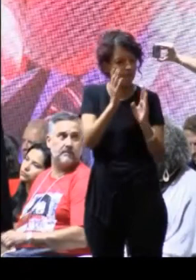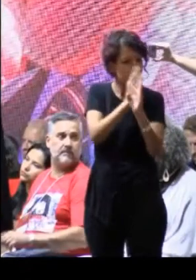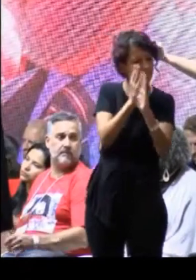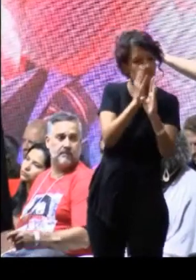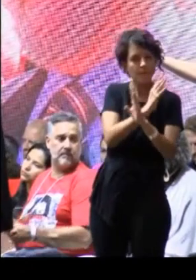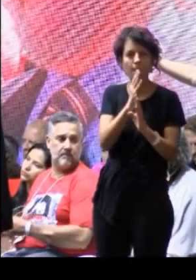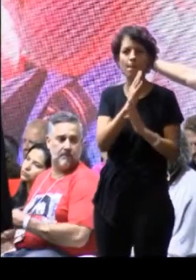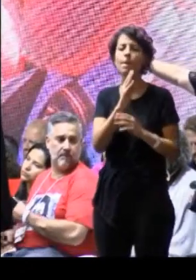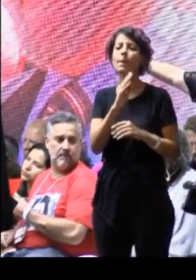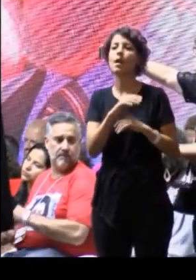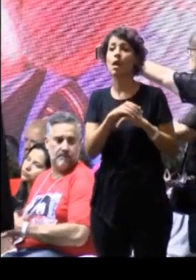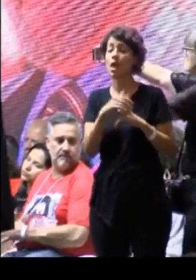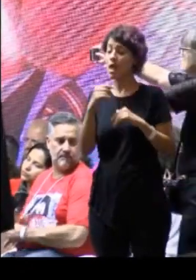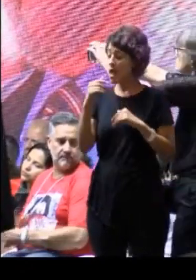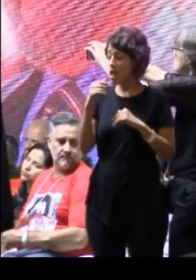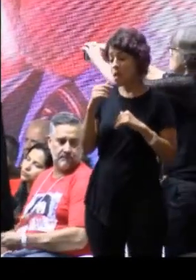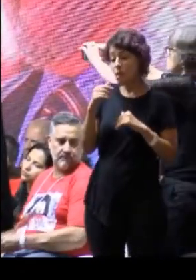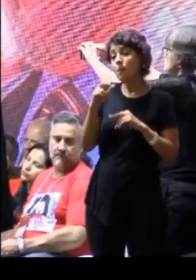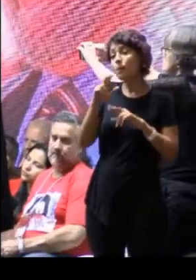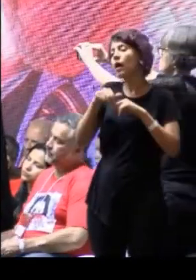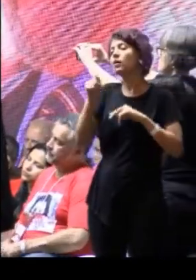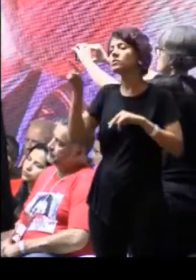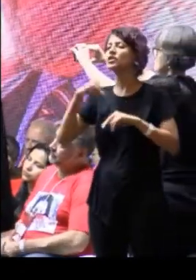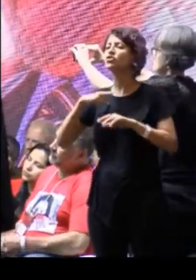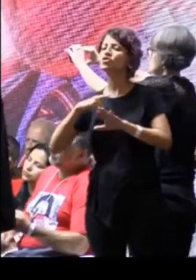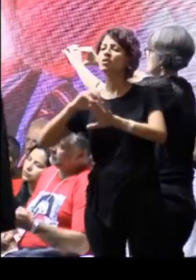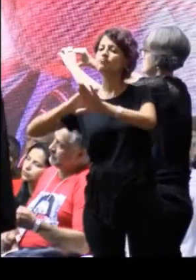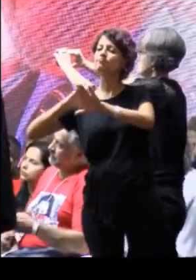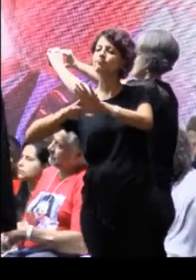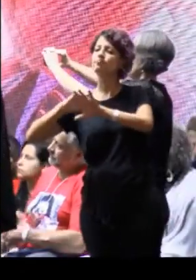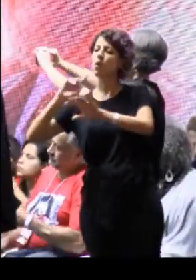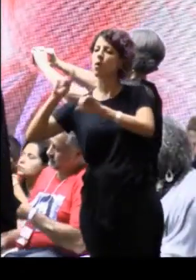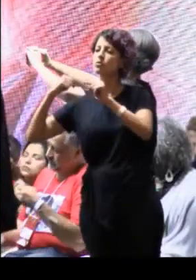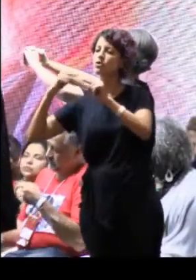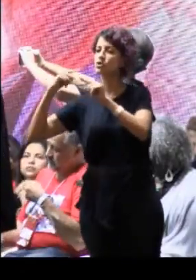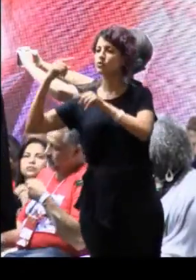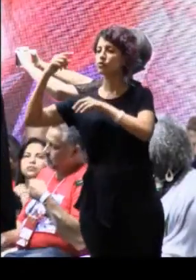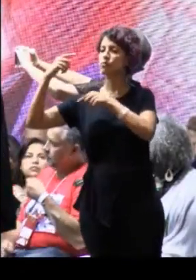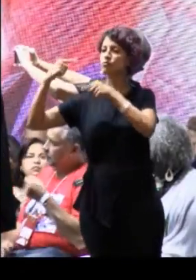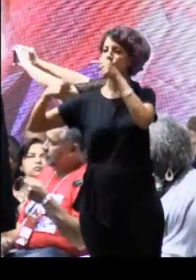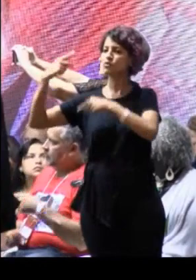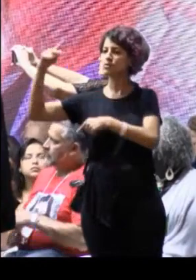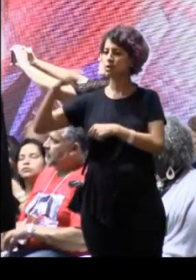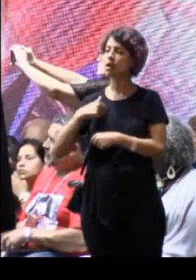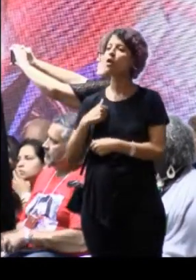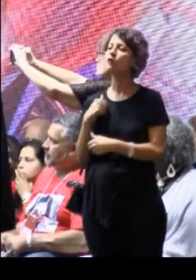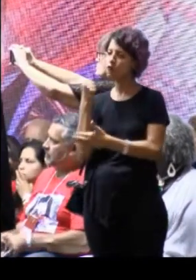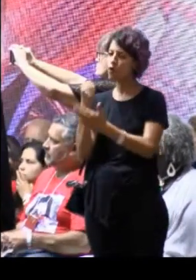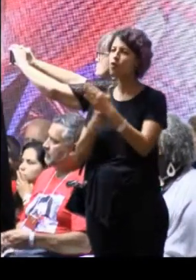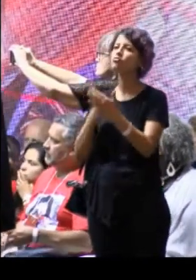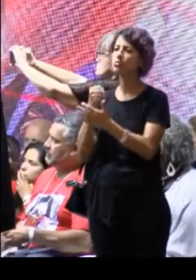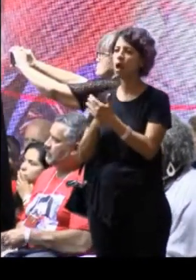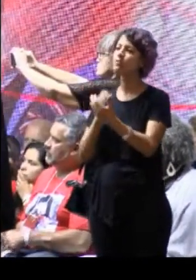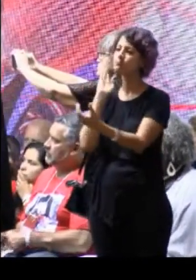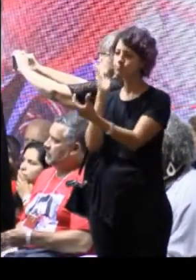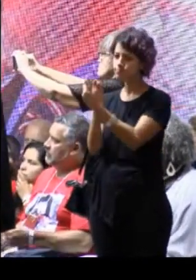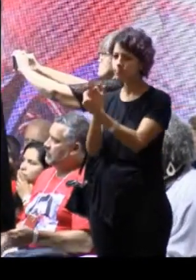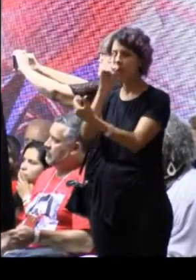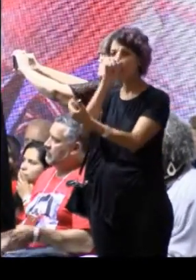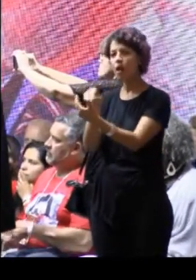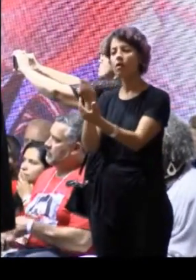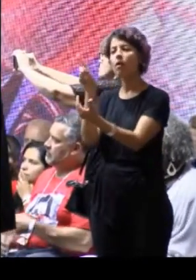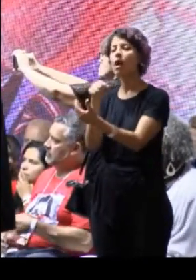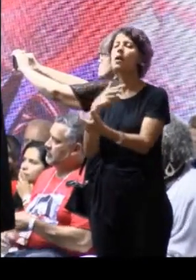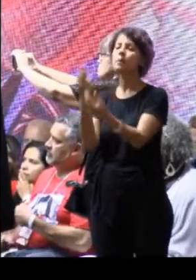políticos. Lutarei para que seja anulada a sentença e me dê o julgamento justo que eu